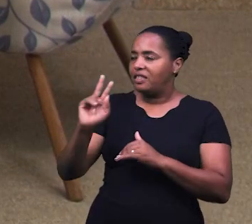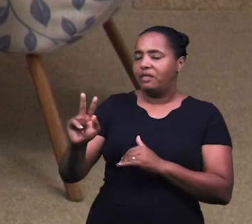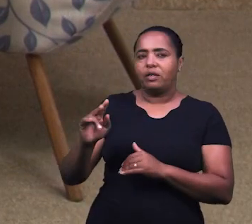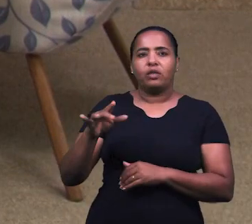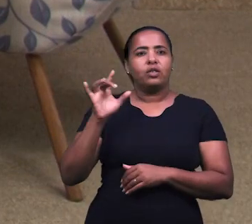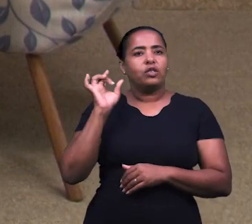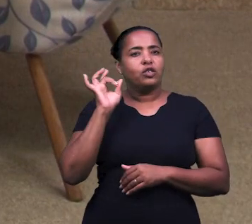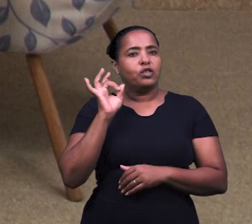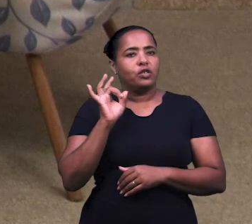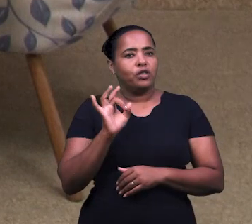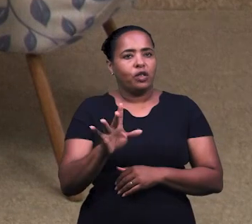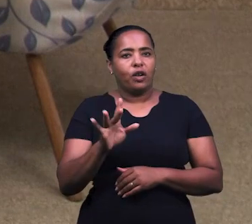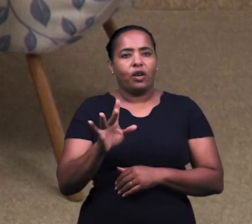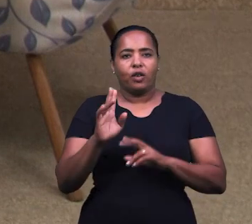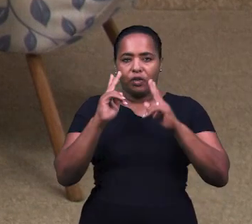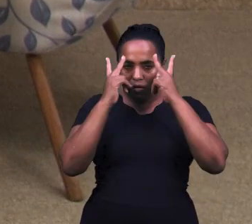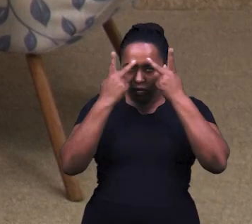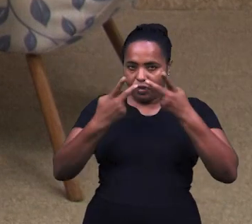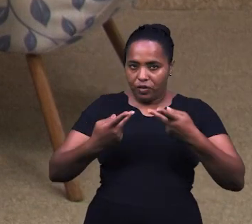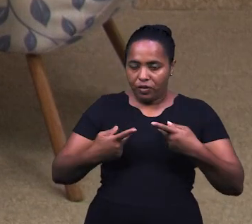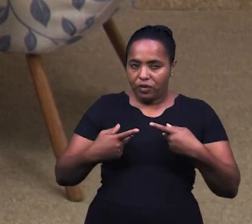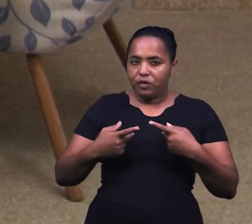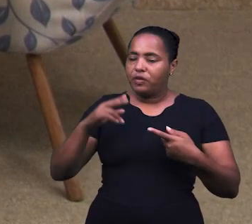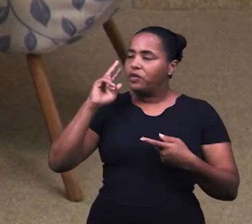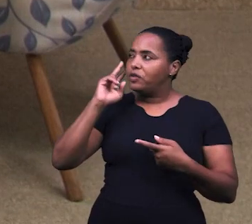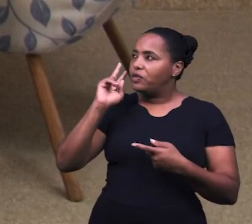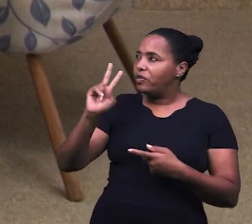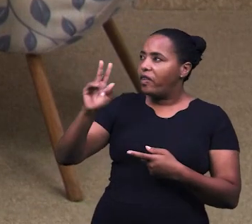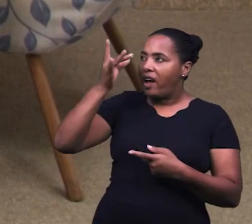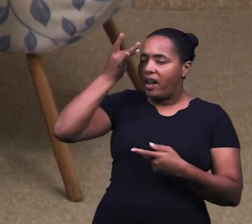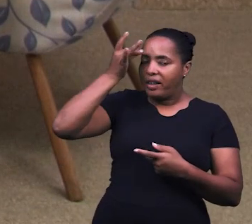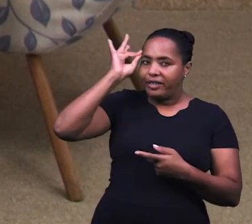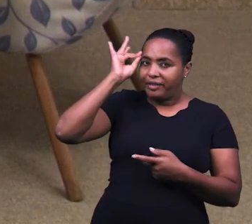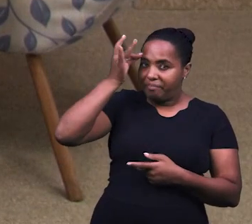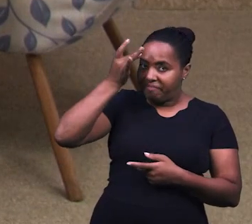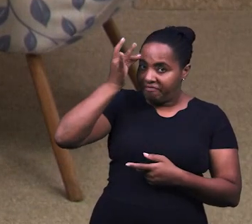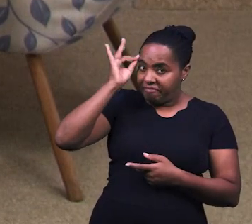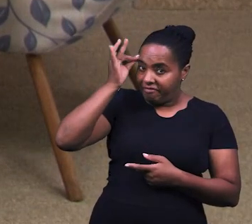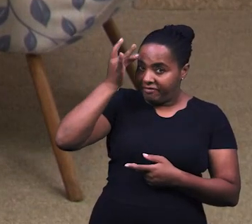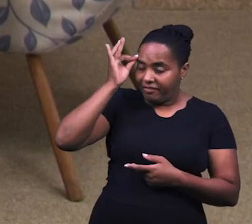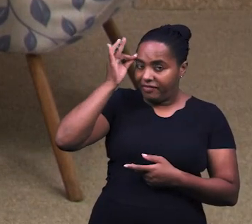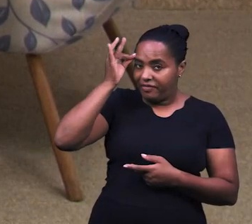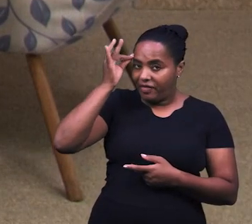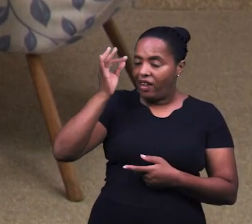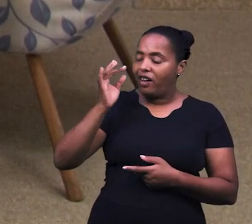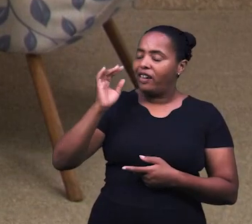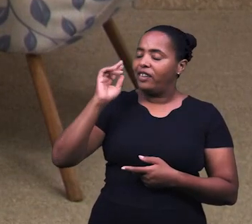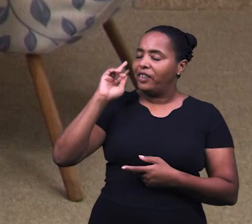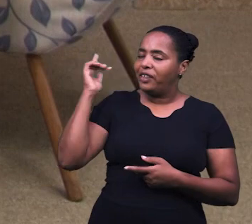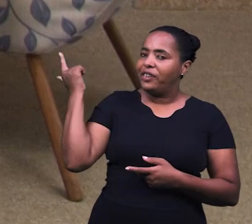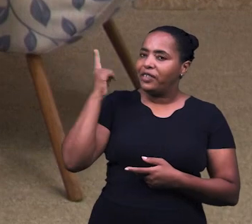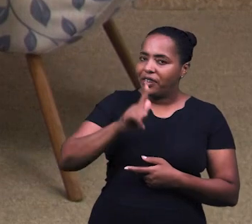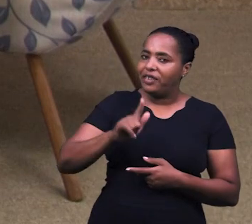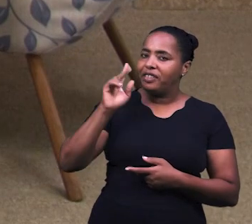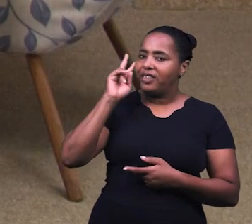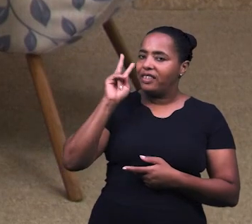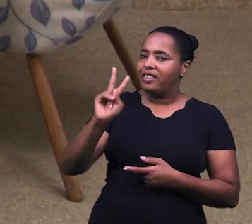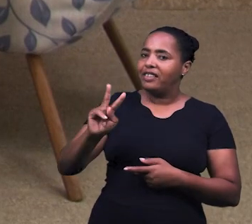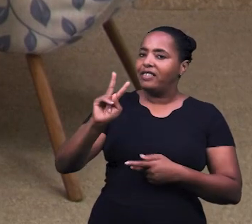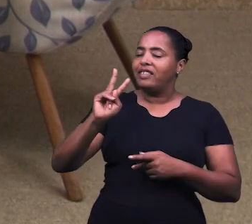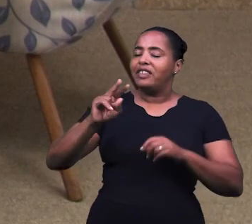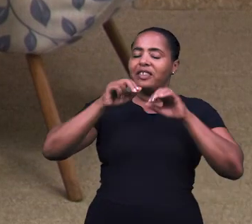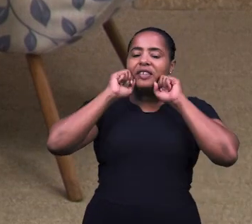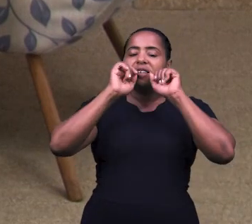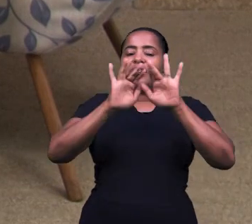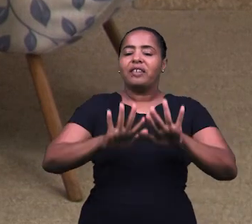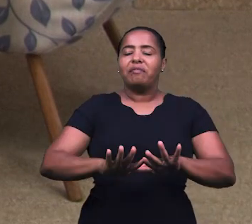né? Somente quando o homem, o olhar espiritual, ele olha, ele consegue enxergar